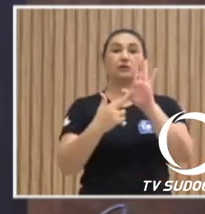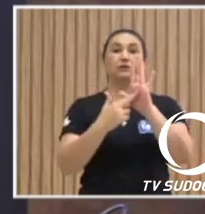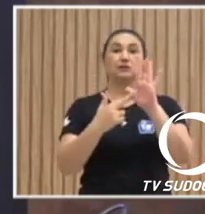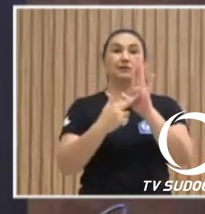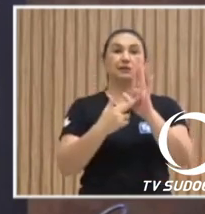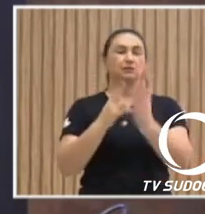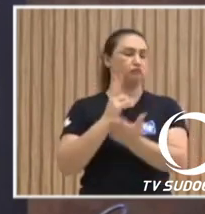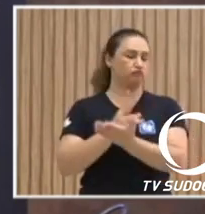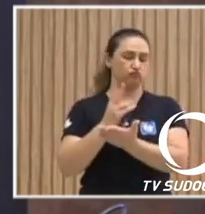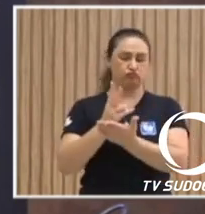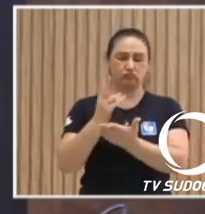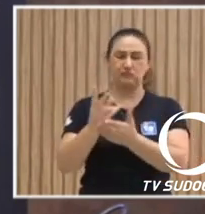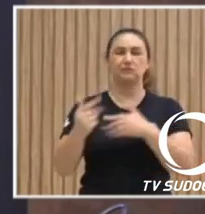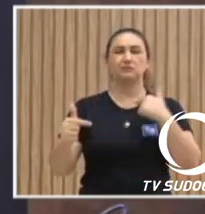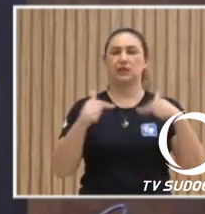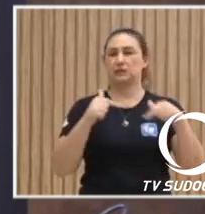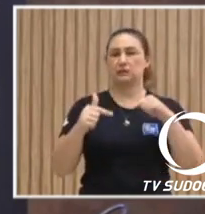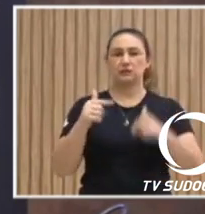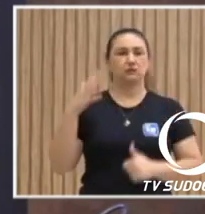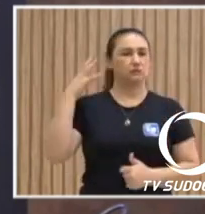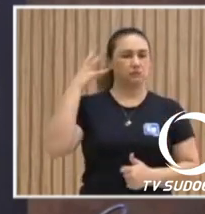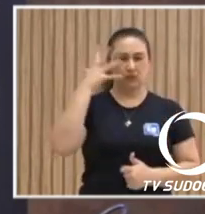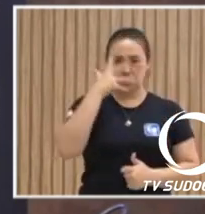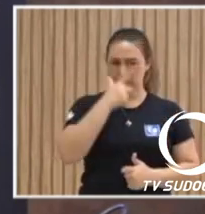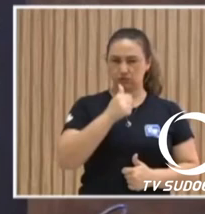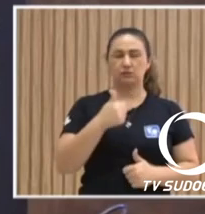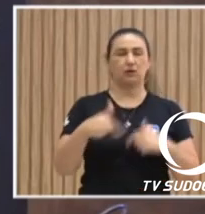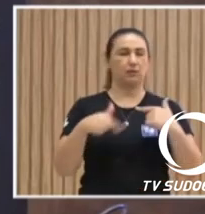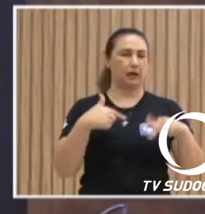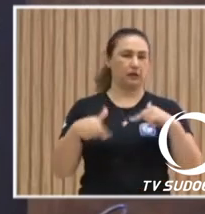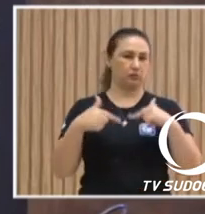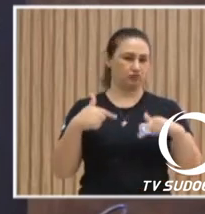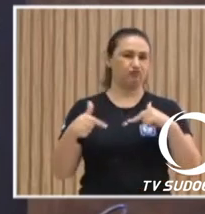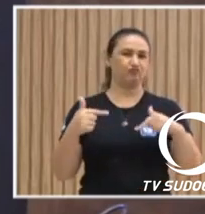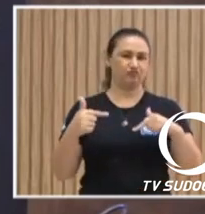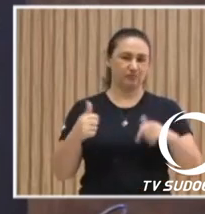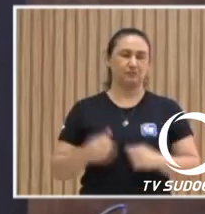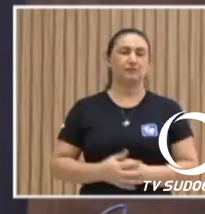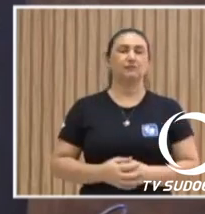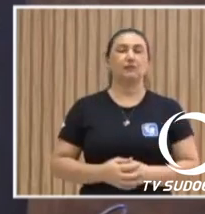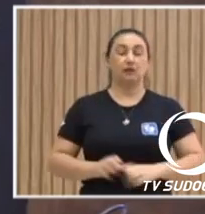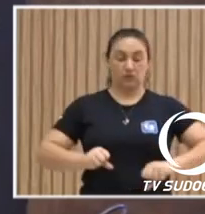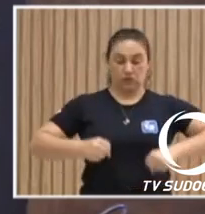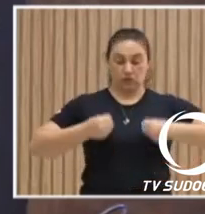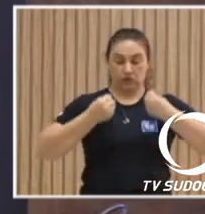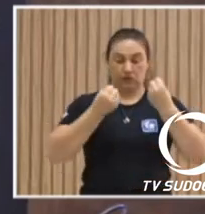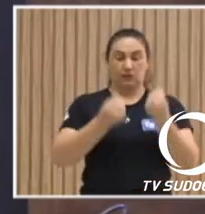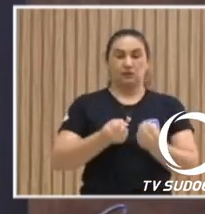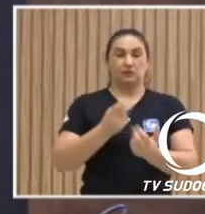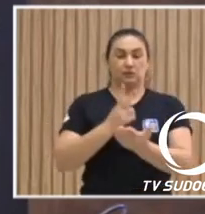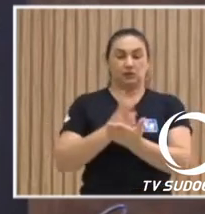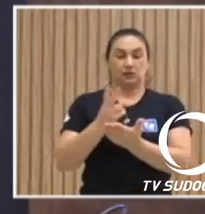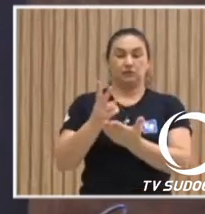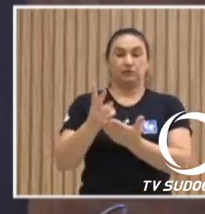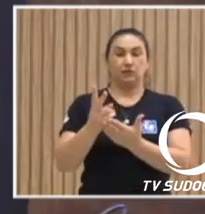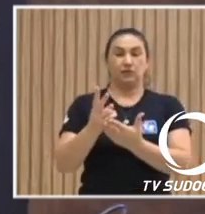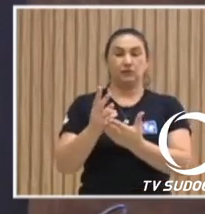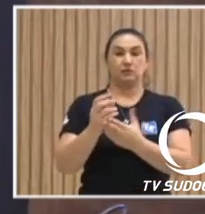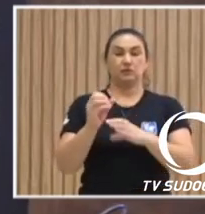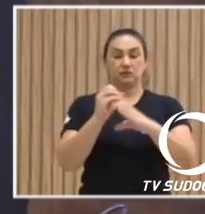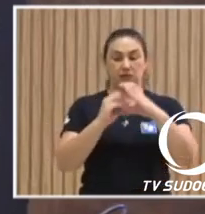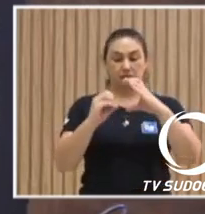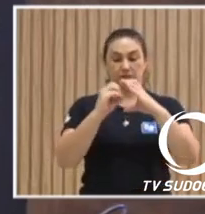continuem realizando o belo trabalho que fazem, para assim fortalecer cada vez mais a imprensa